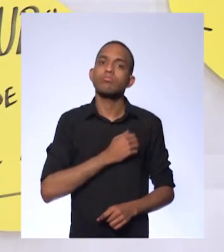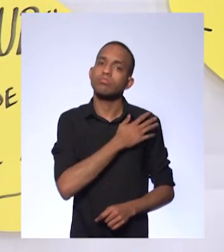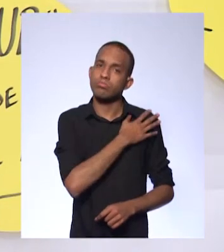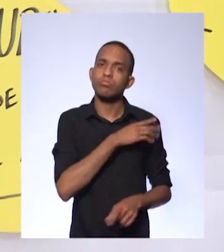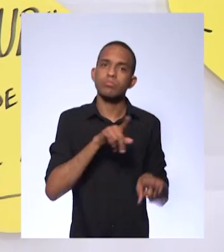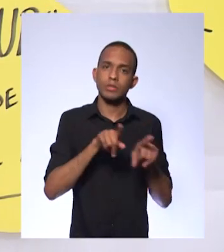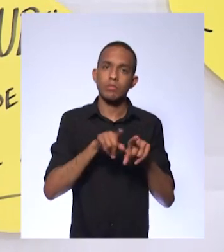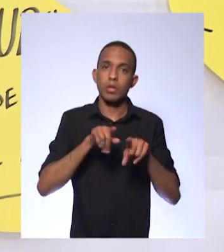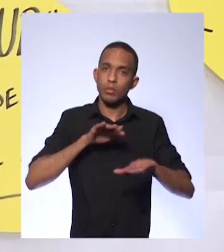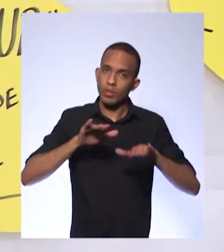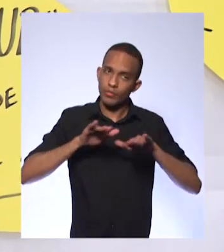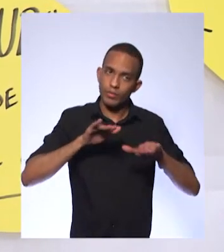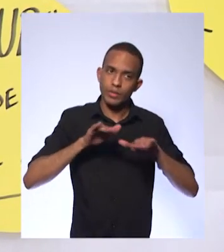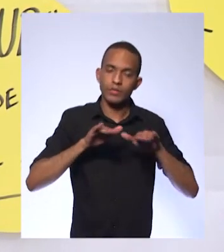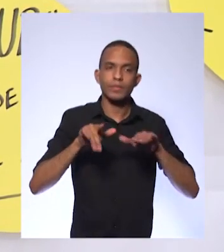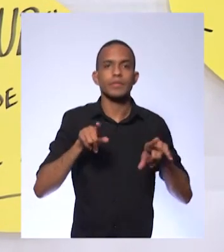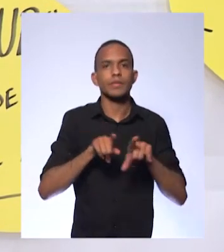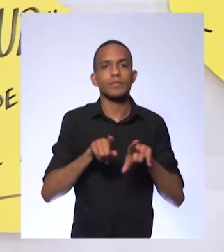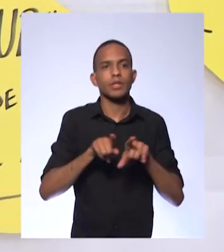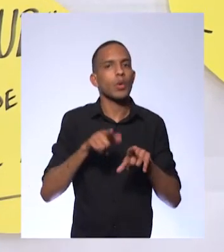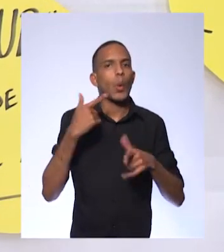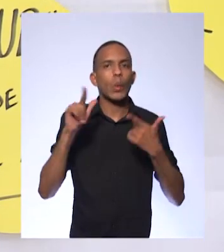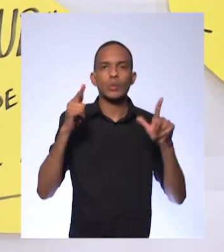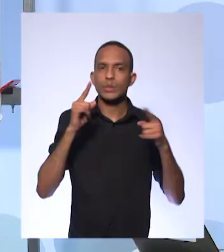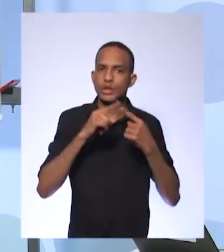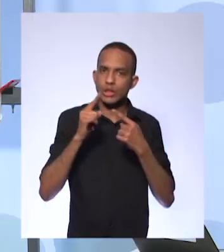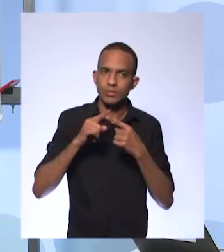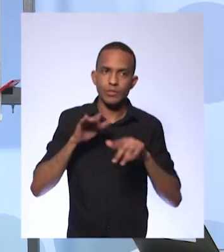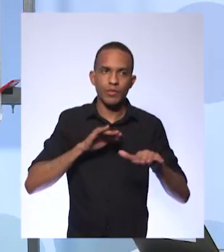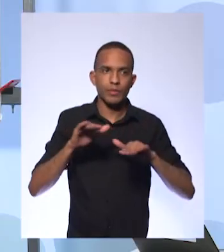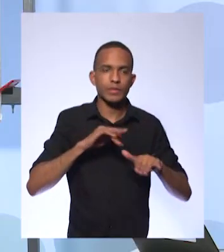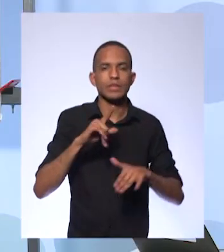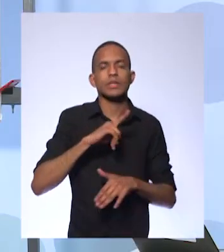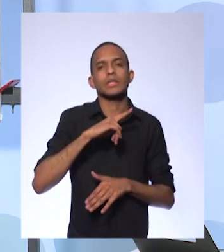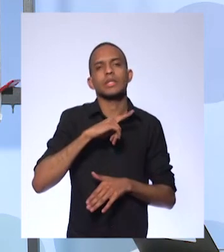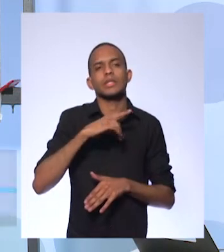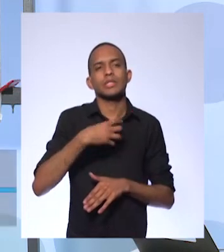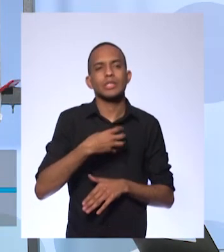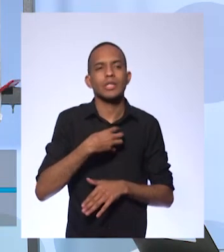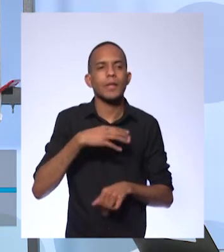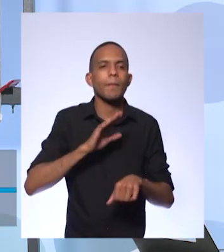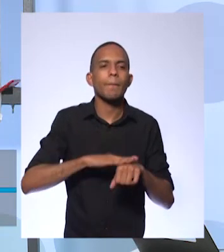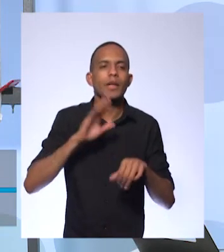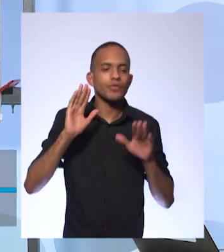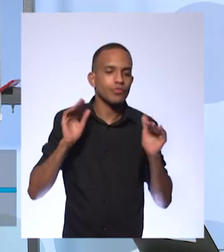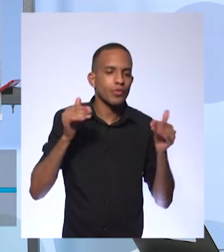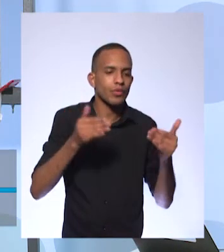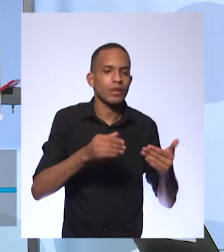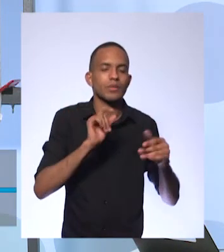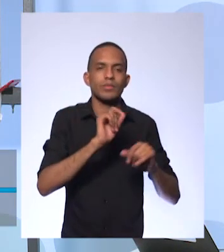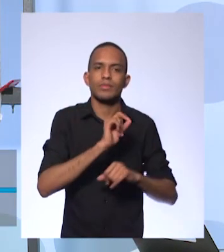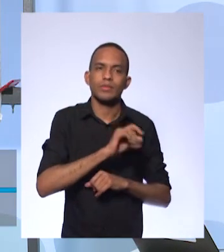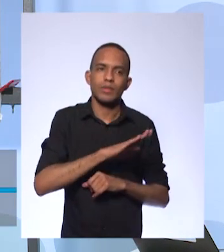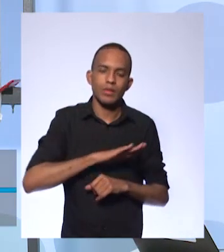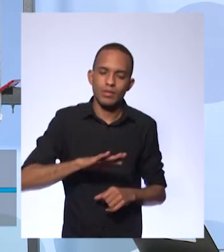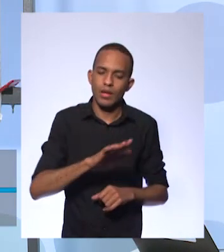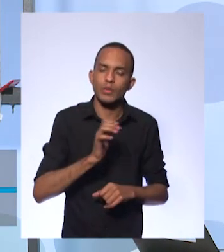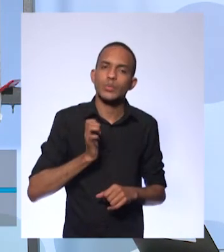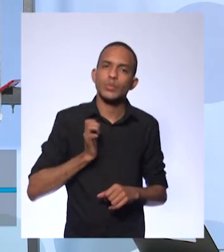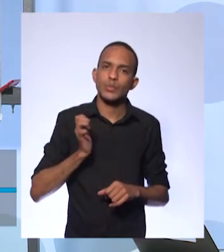participando desse movimento, então é um outro tipo de movimento que tem esse caráter aí mais voltado para questões da